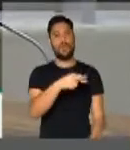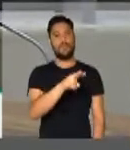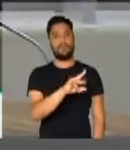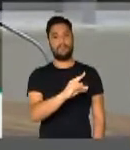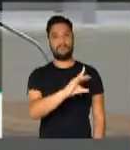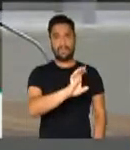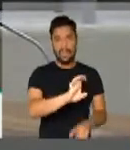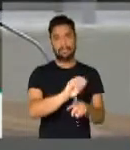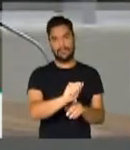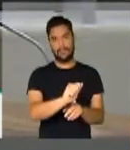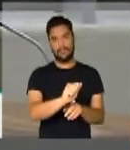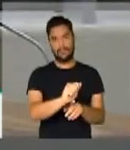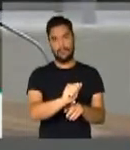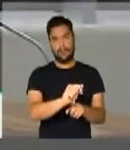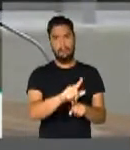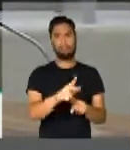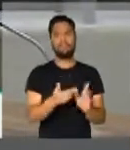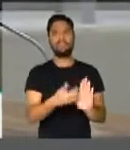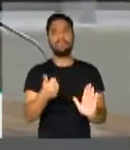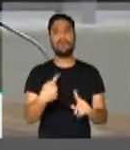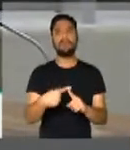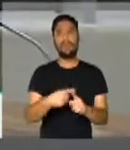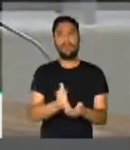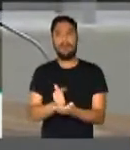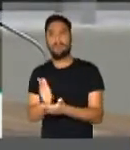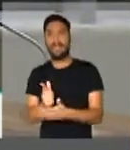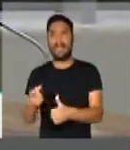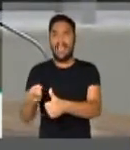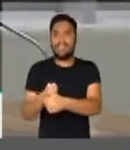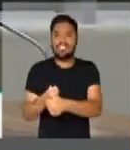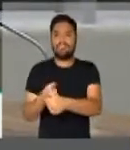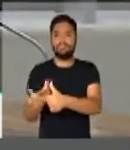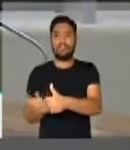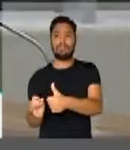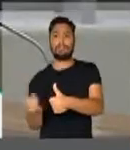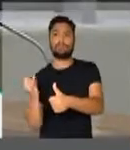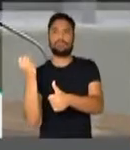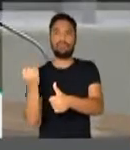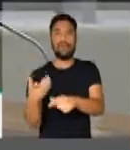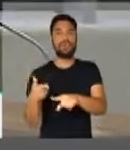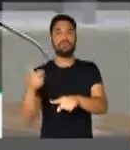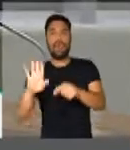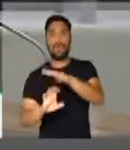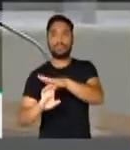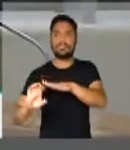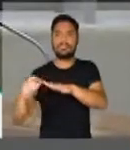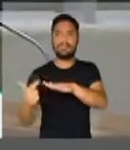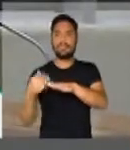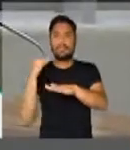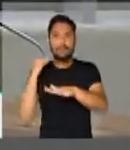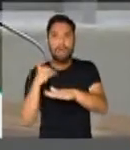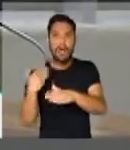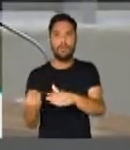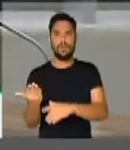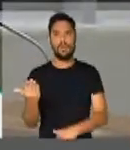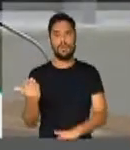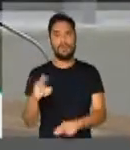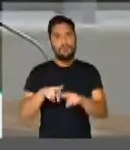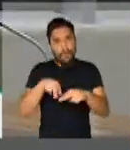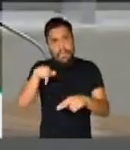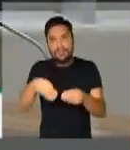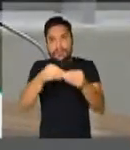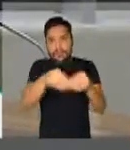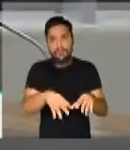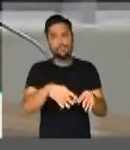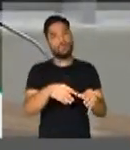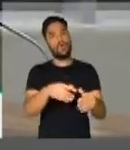trabalhadores, majoritariamente para pagar juros de uma dívida com os grandes especuladores e com os grandes capitalistas. Foi isso que